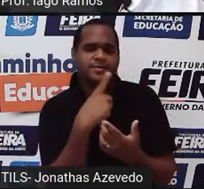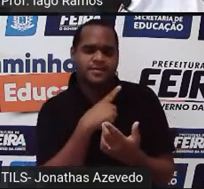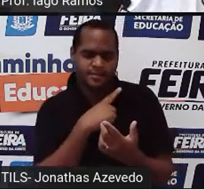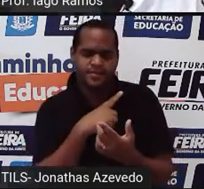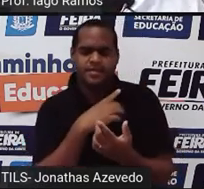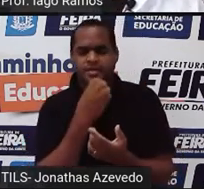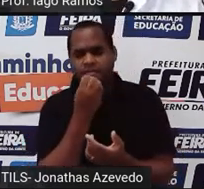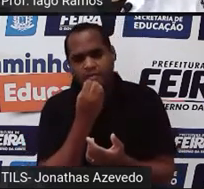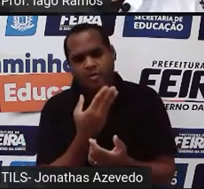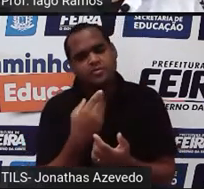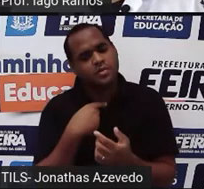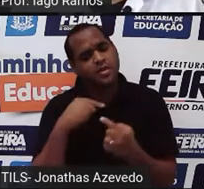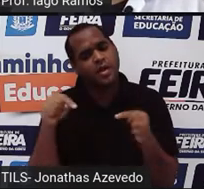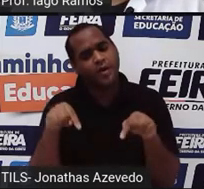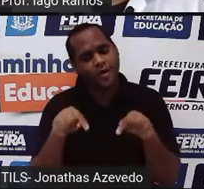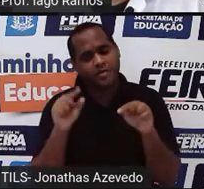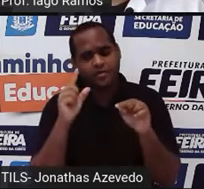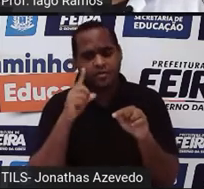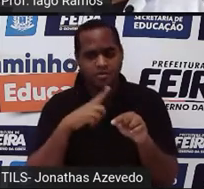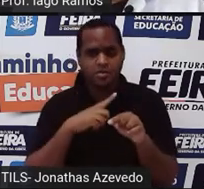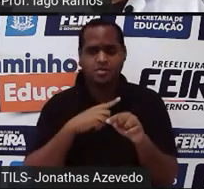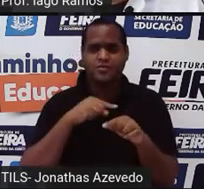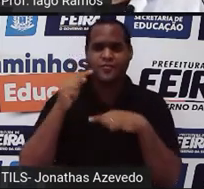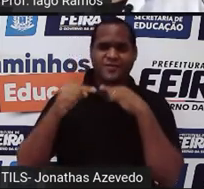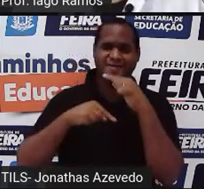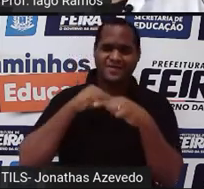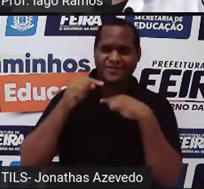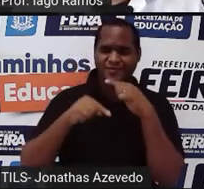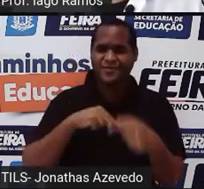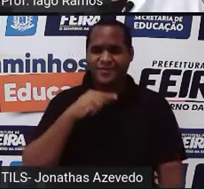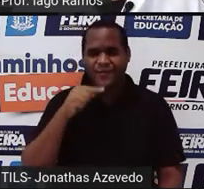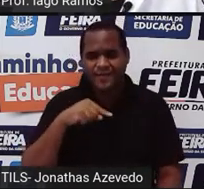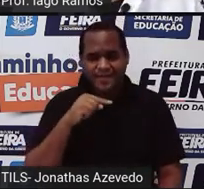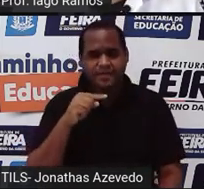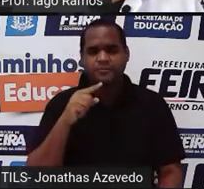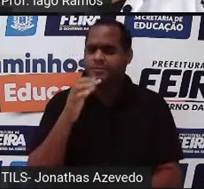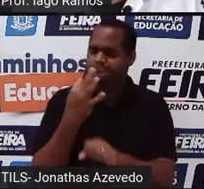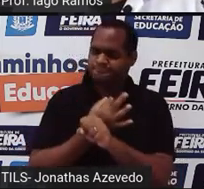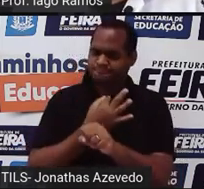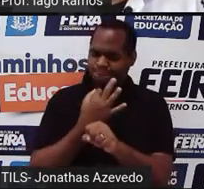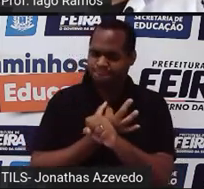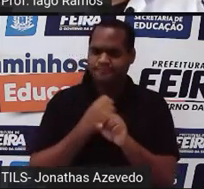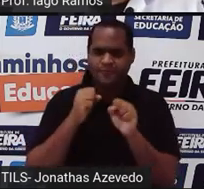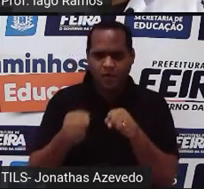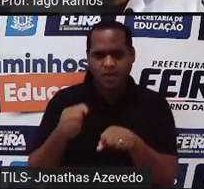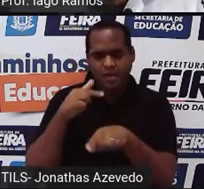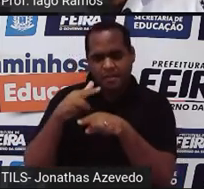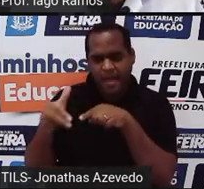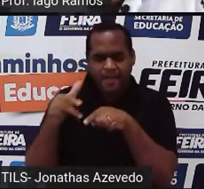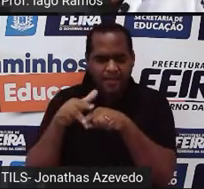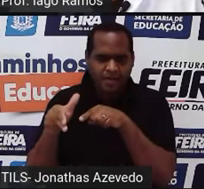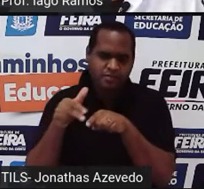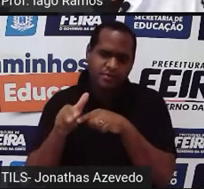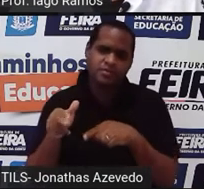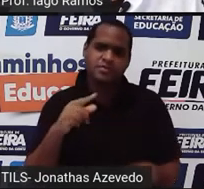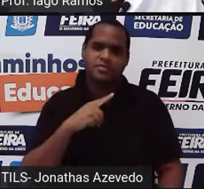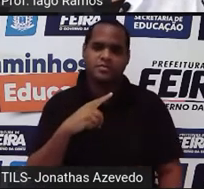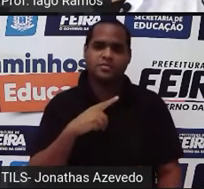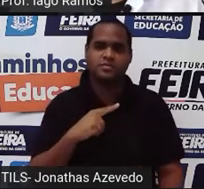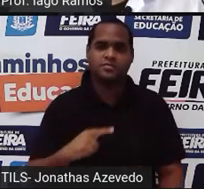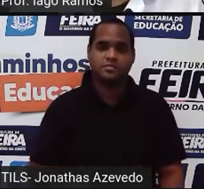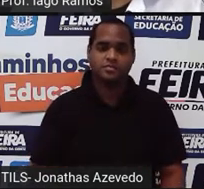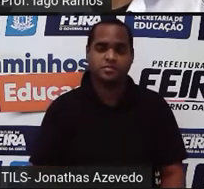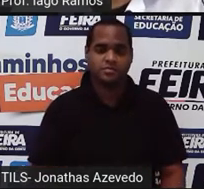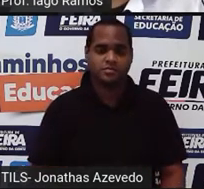em determinado momento ficou alguma dúvida, você vai superando, você vai vencendo essa dúvida. Bom, então vamos